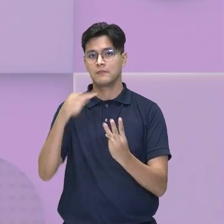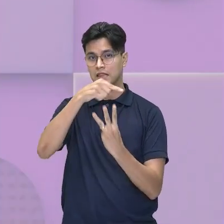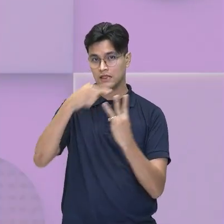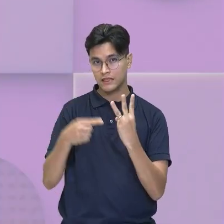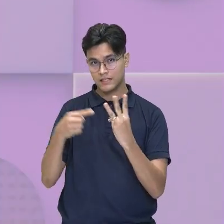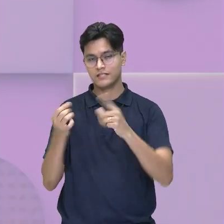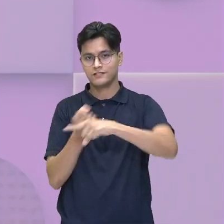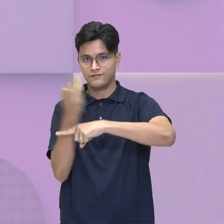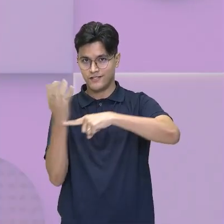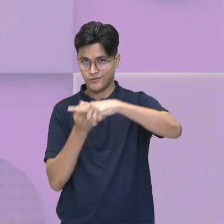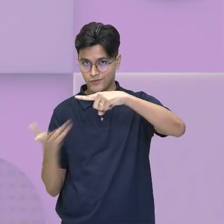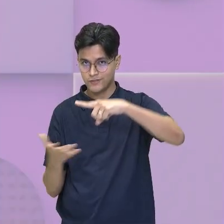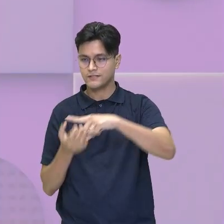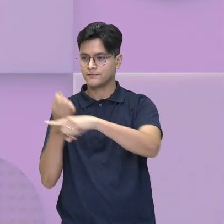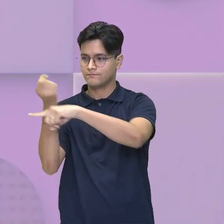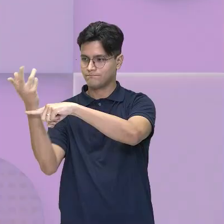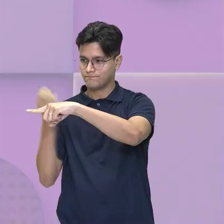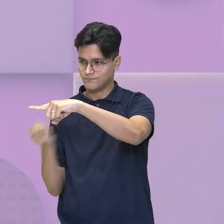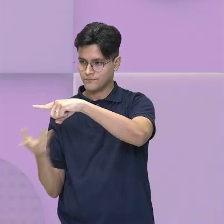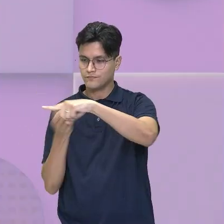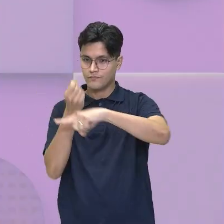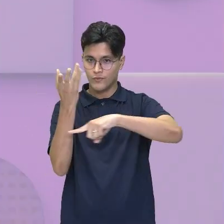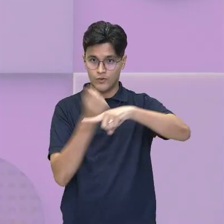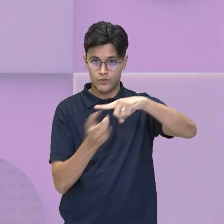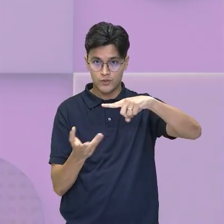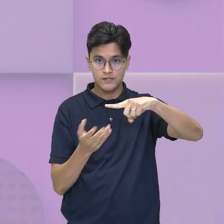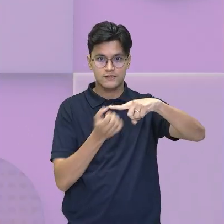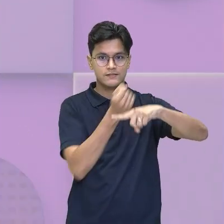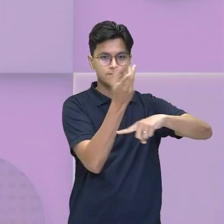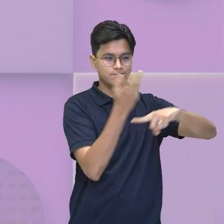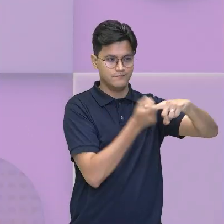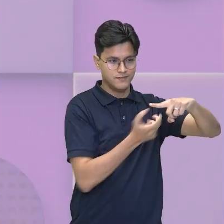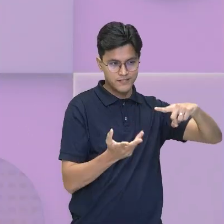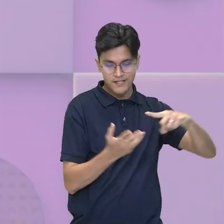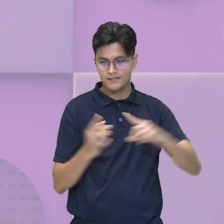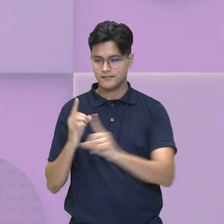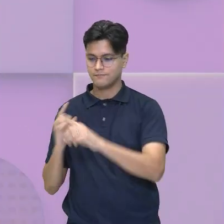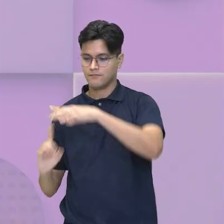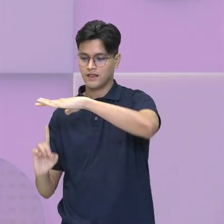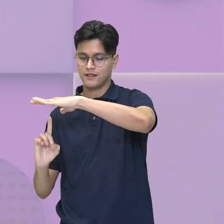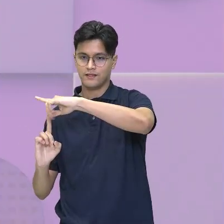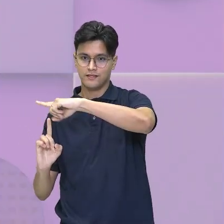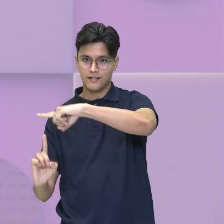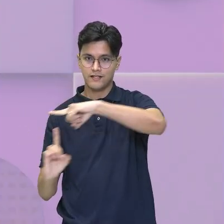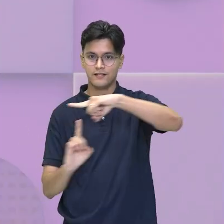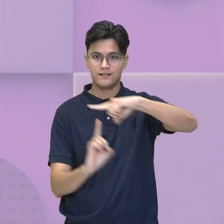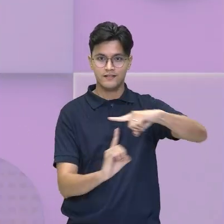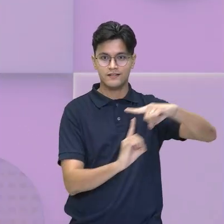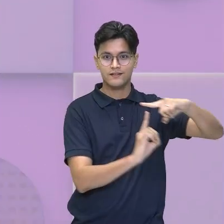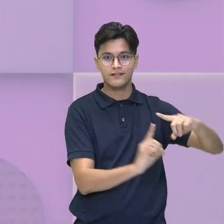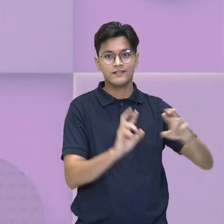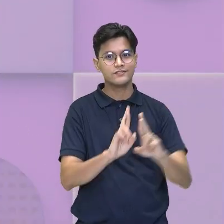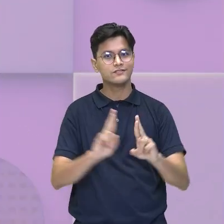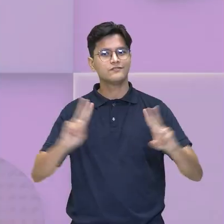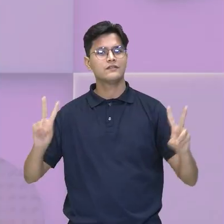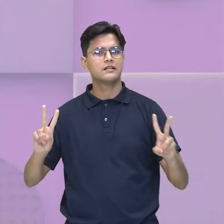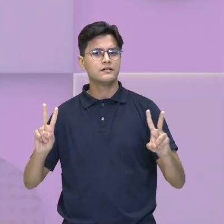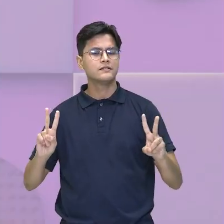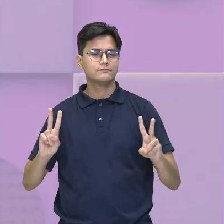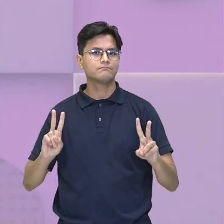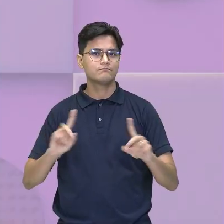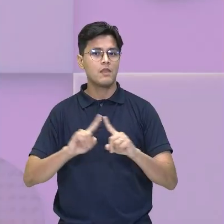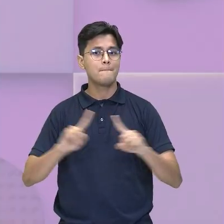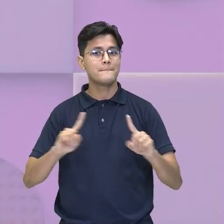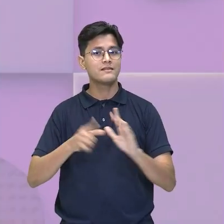gente relembrar aí, né, como é que é o formato de uma fração, o que são aí os numeradores e o que são os